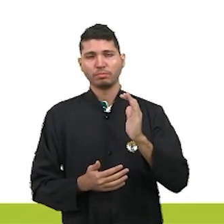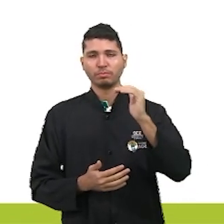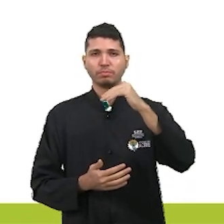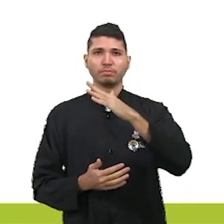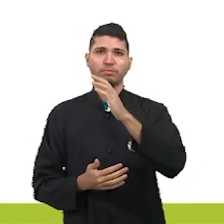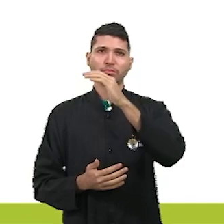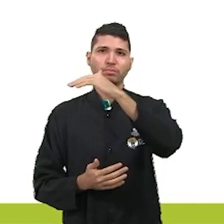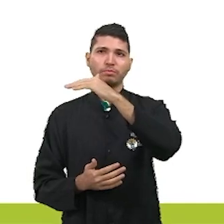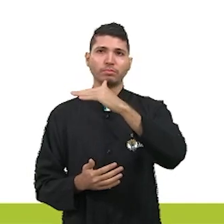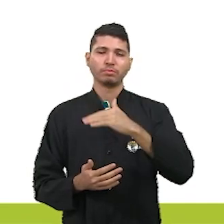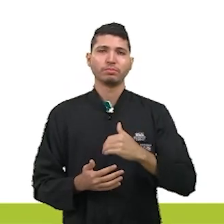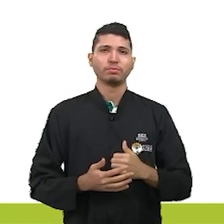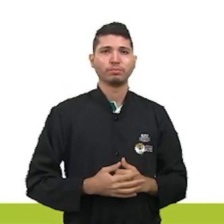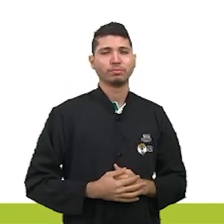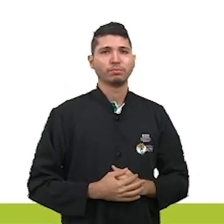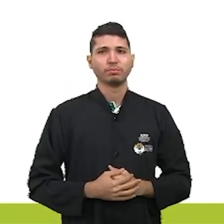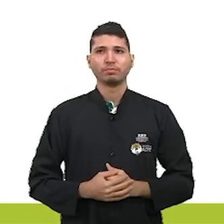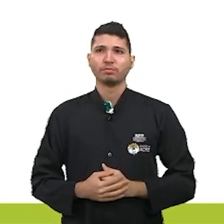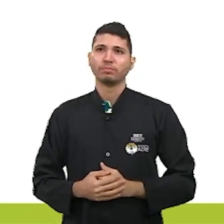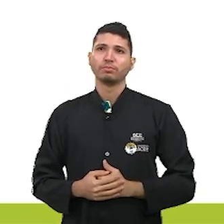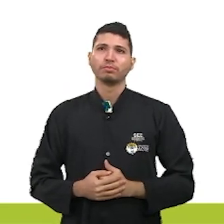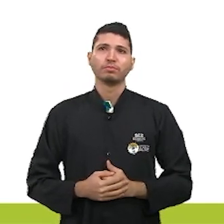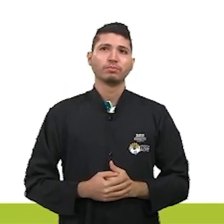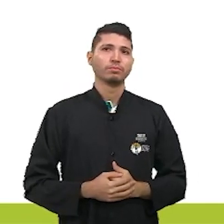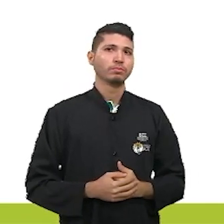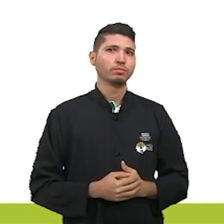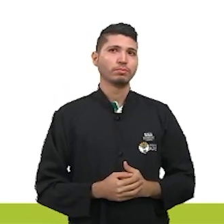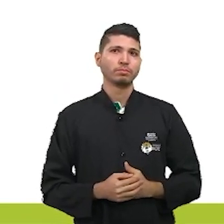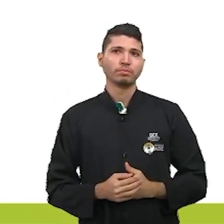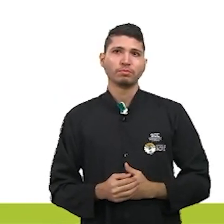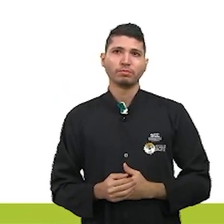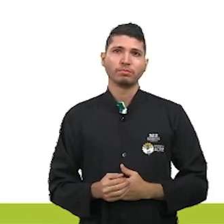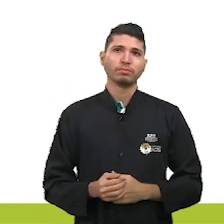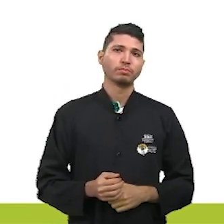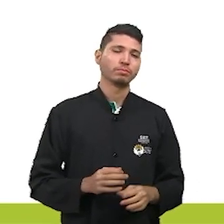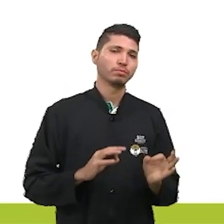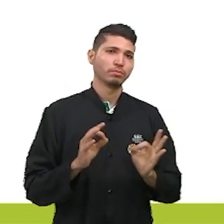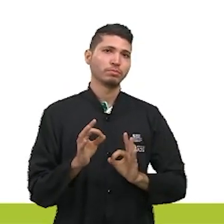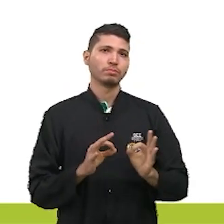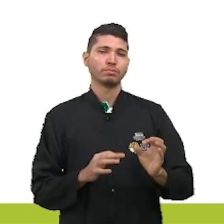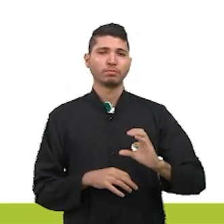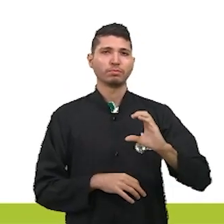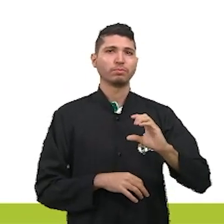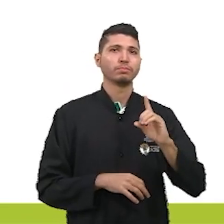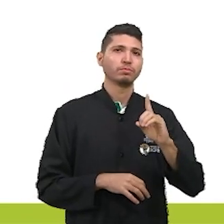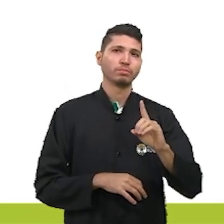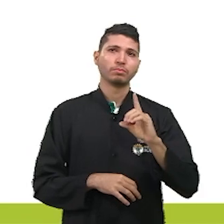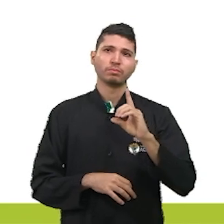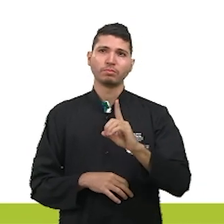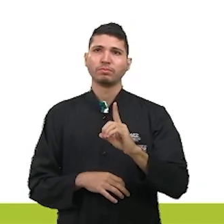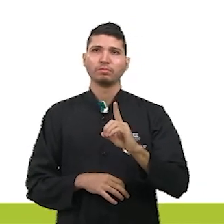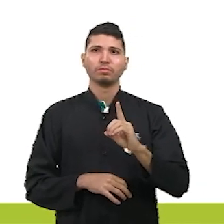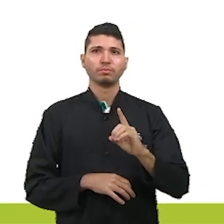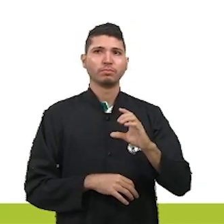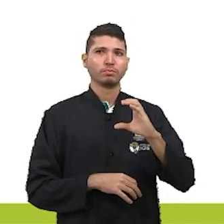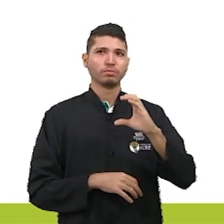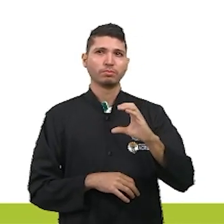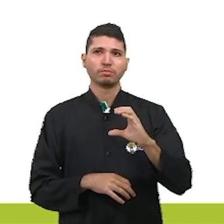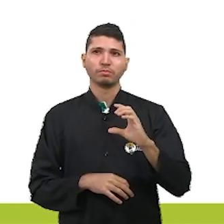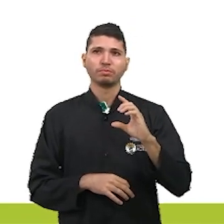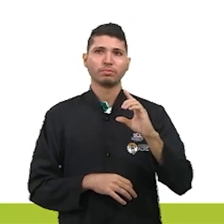Ó. Ok? Aí você organiza C, D, C, D, C, D,